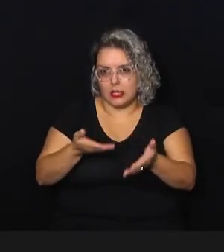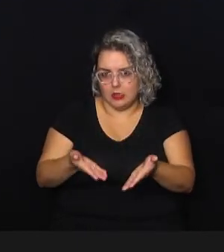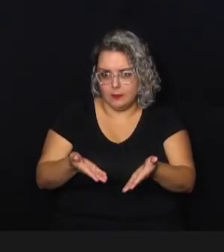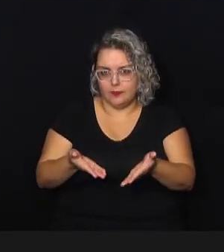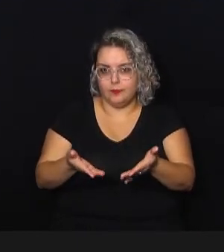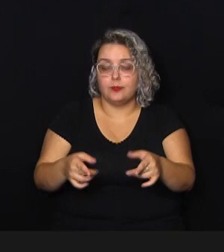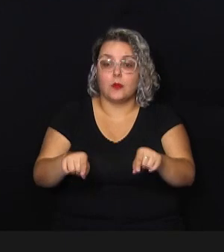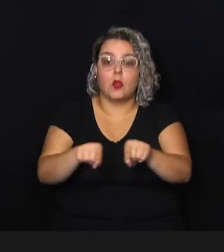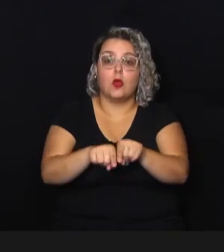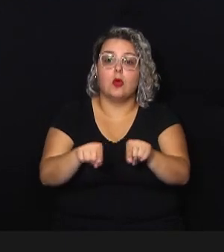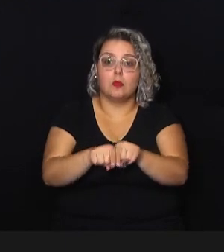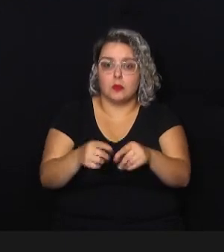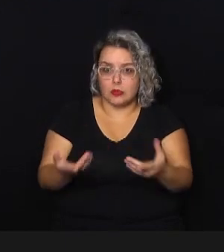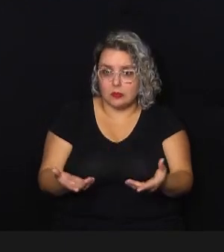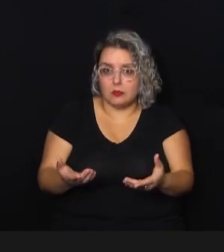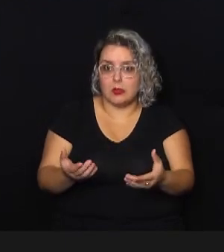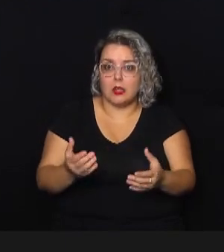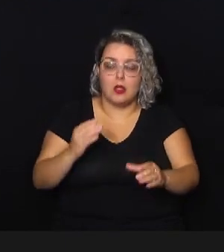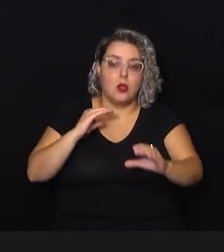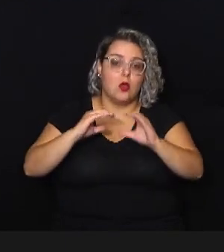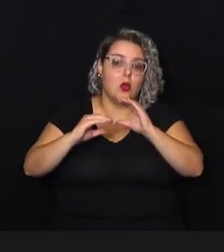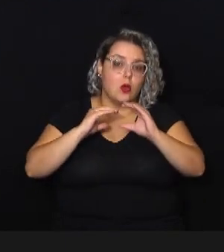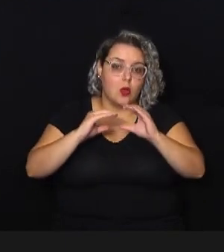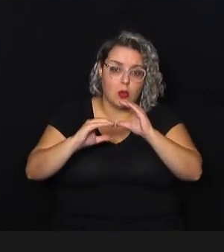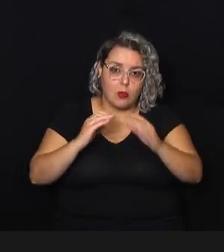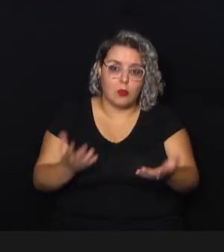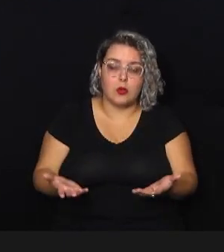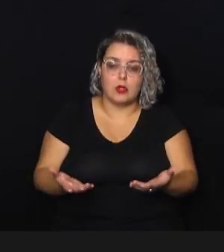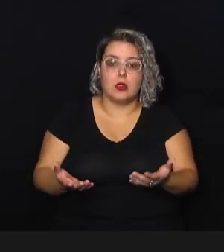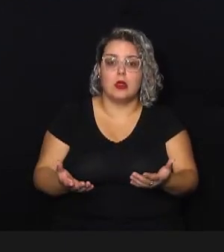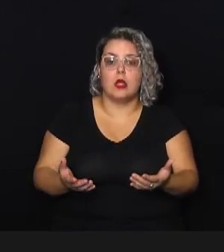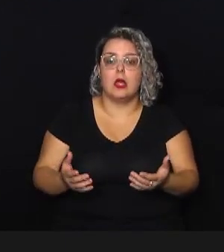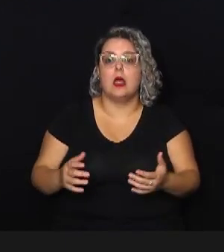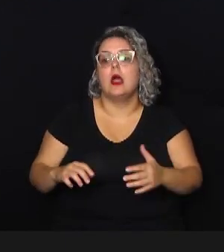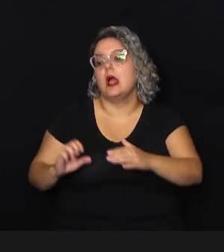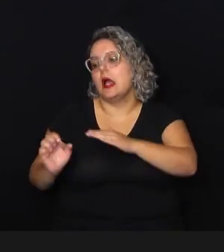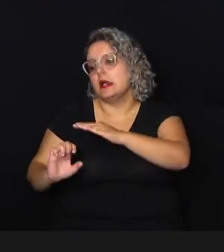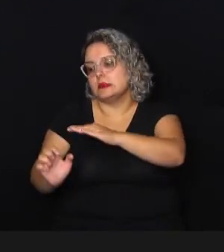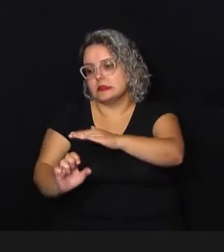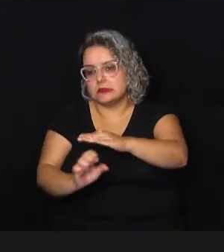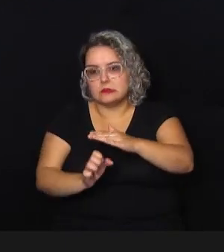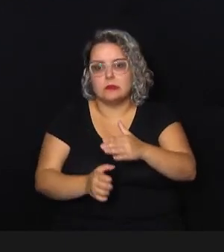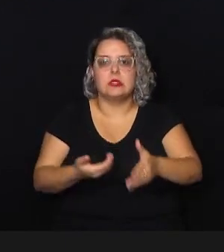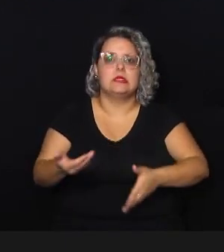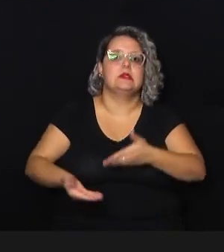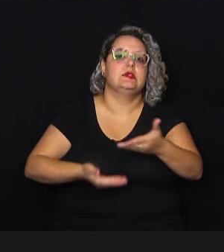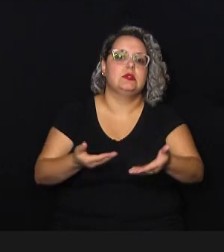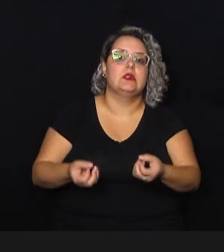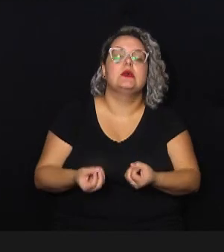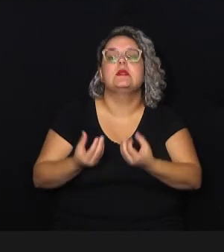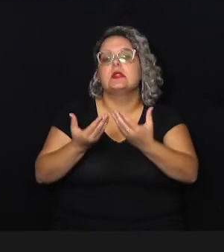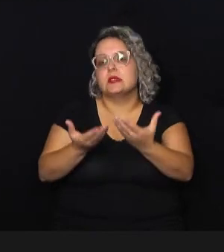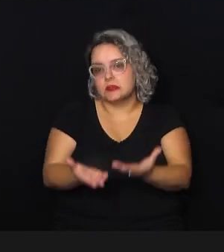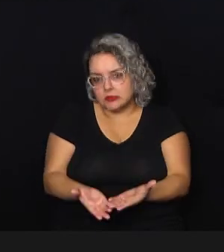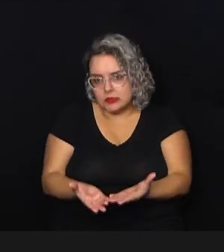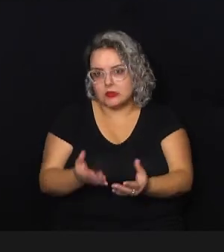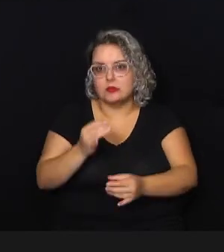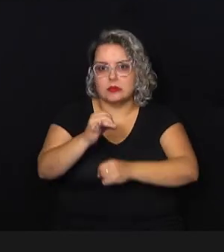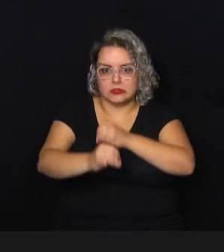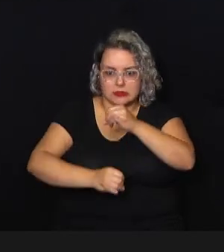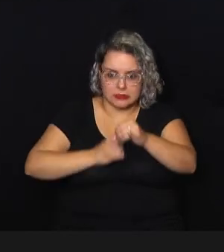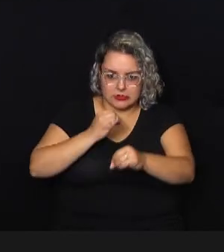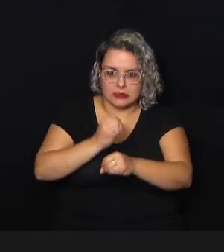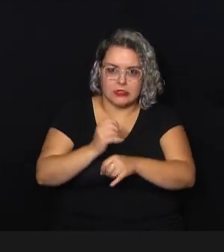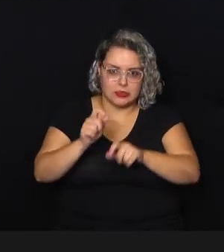vão comunicar às prestadoras, né, de serviço que fornecem internet para essas